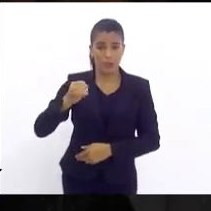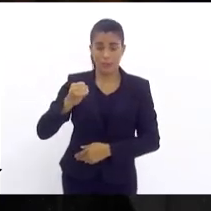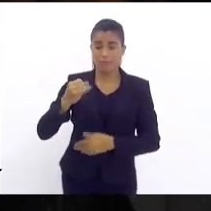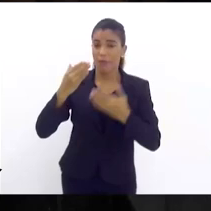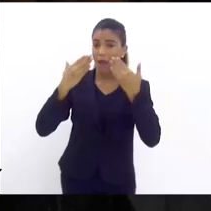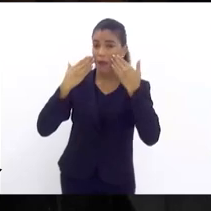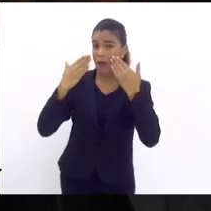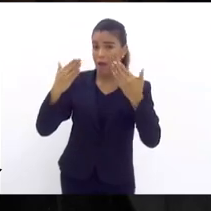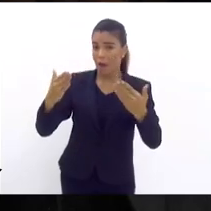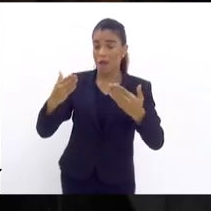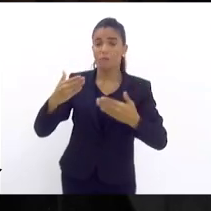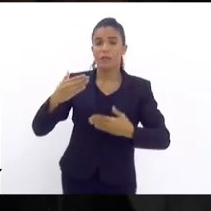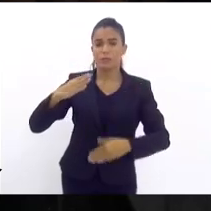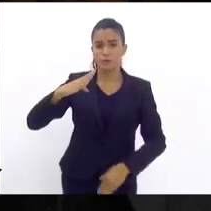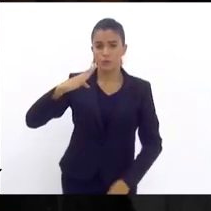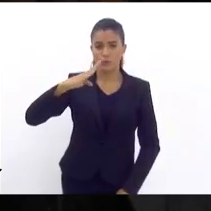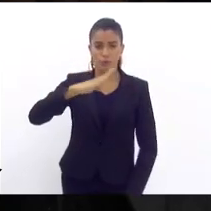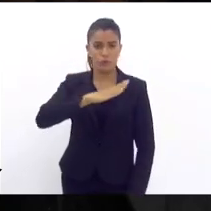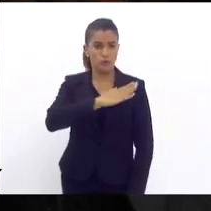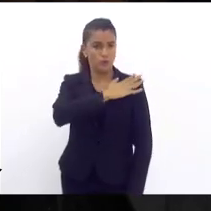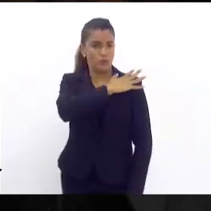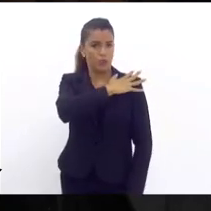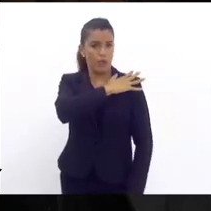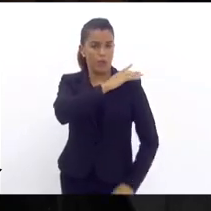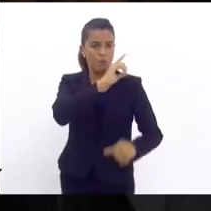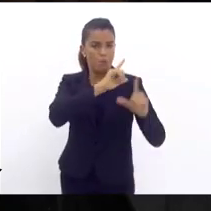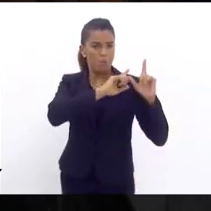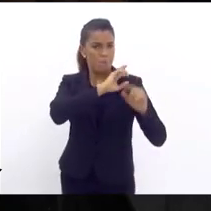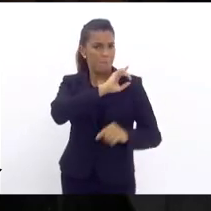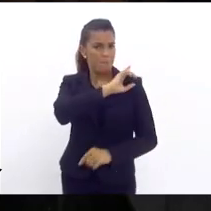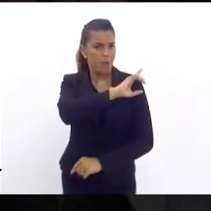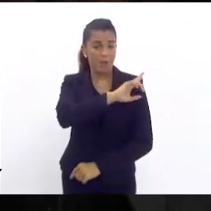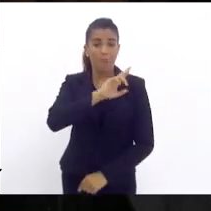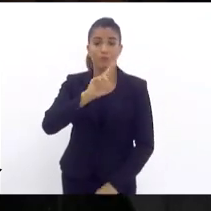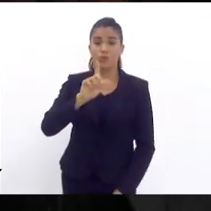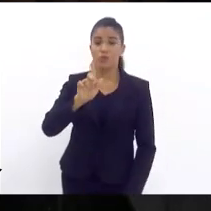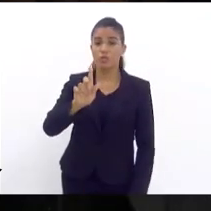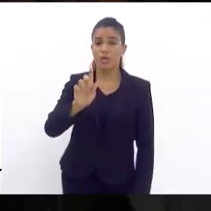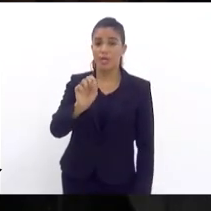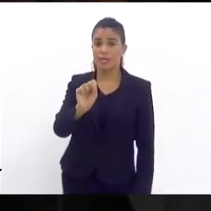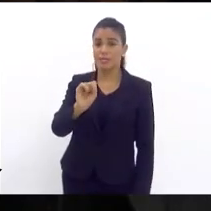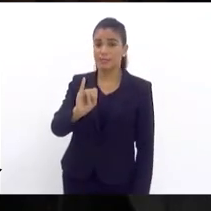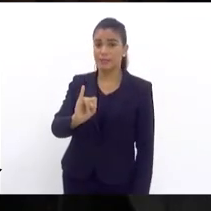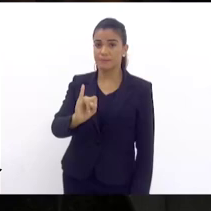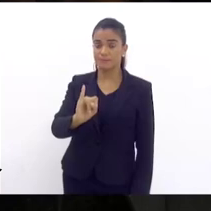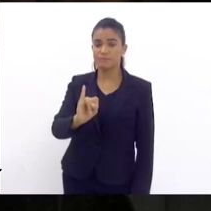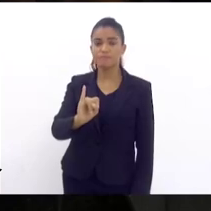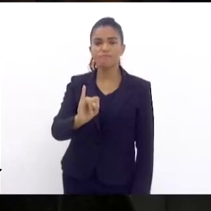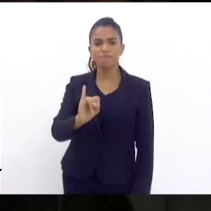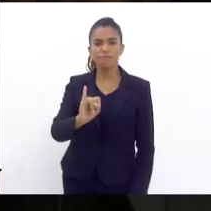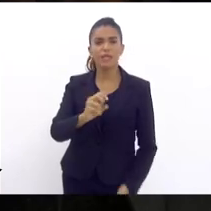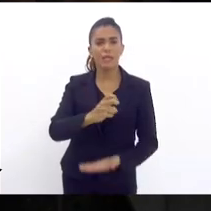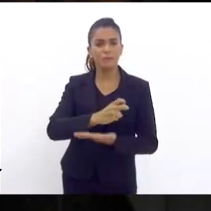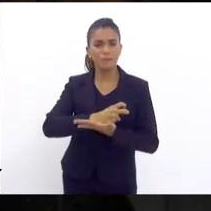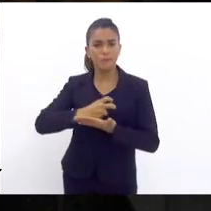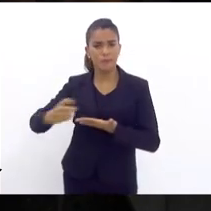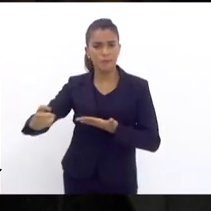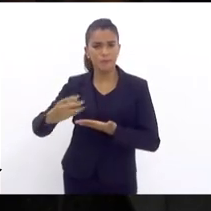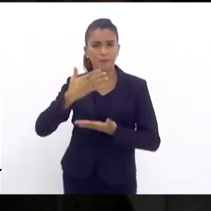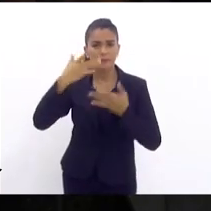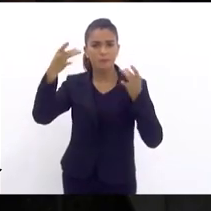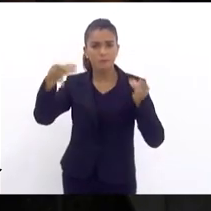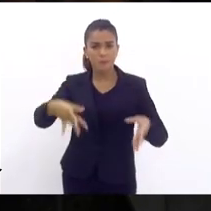ela ao General comandante do GSI que se exonerou